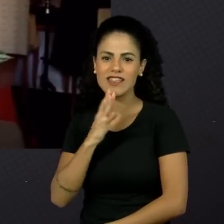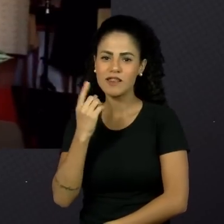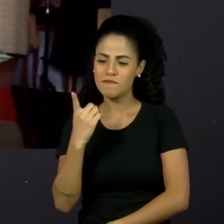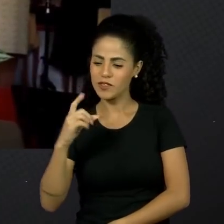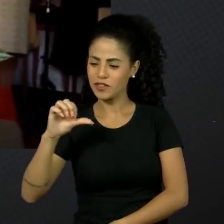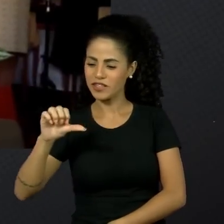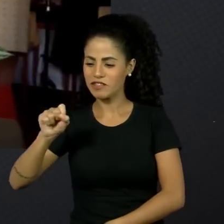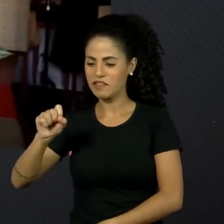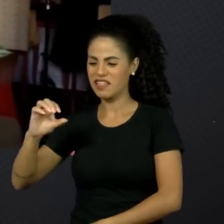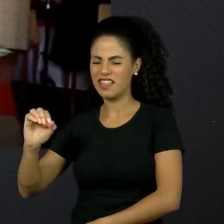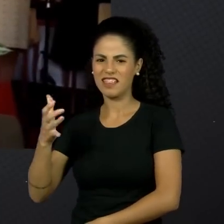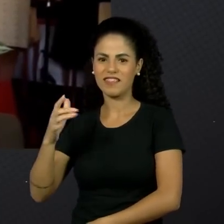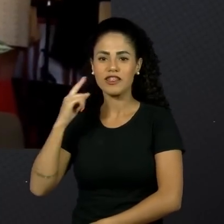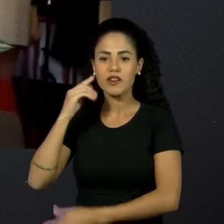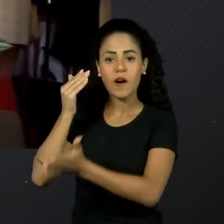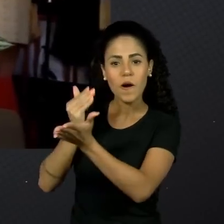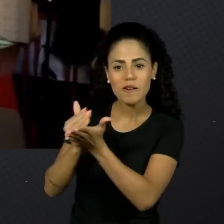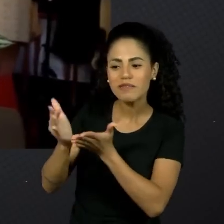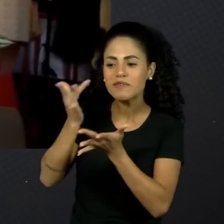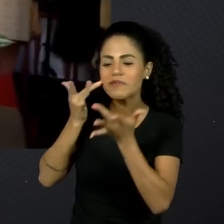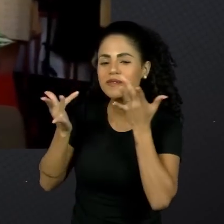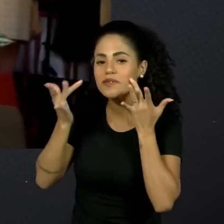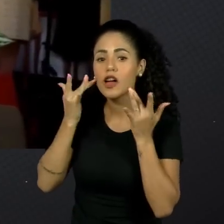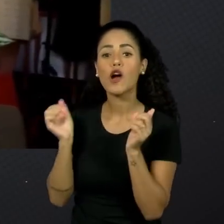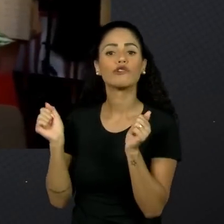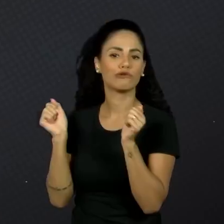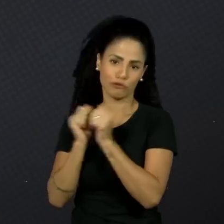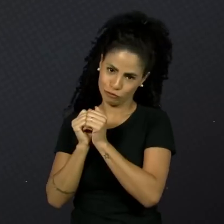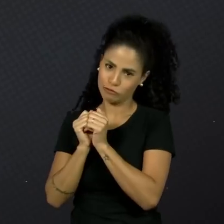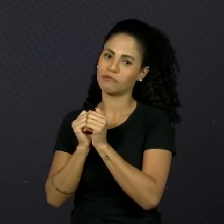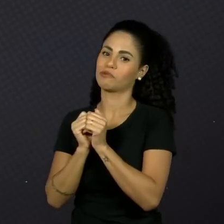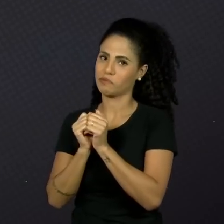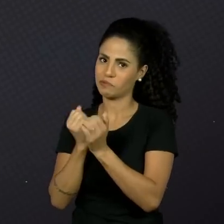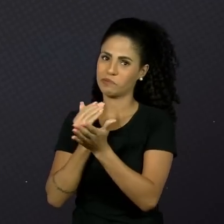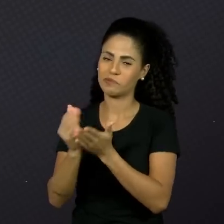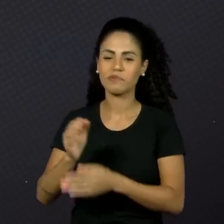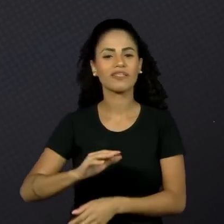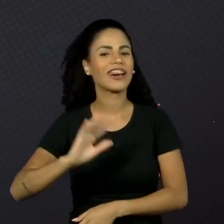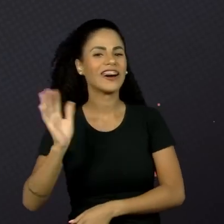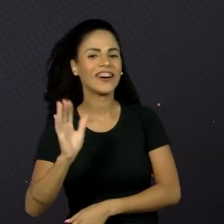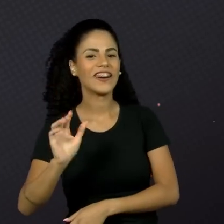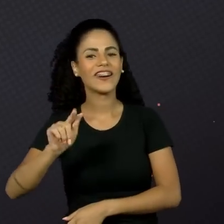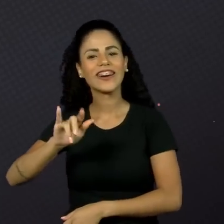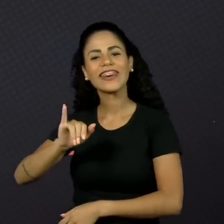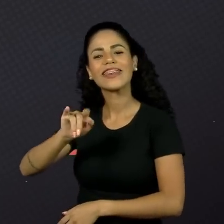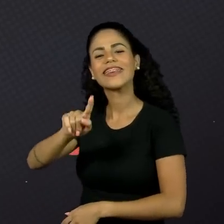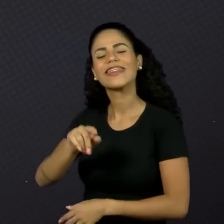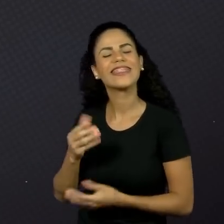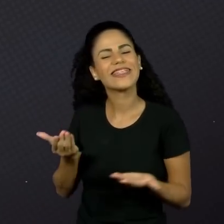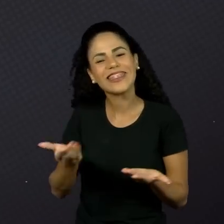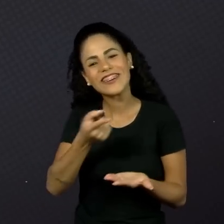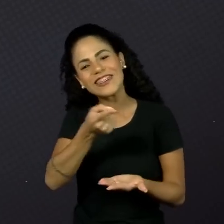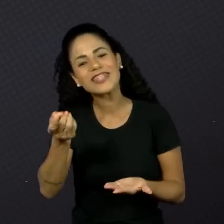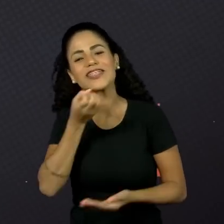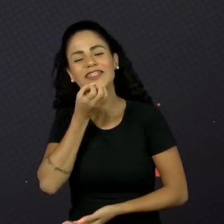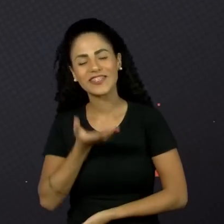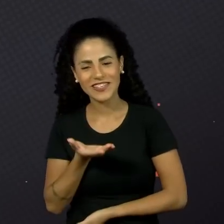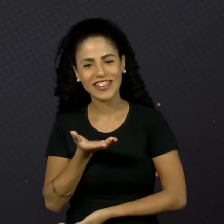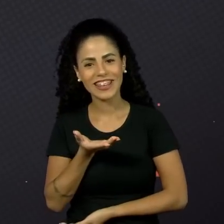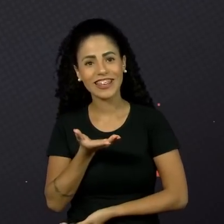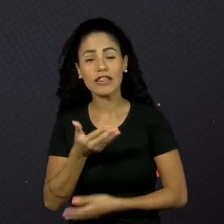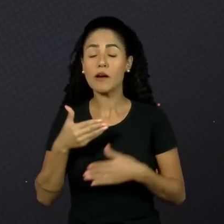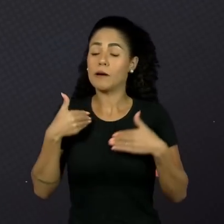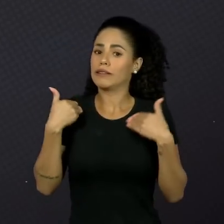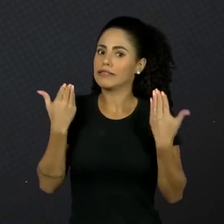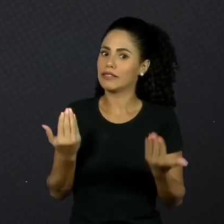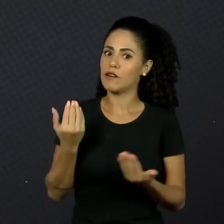80. Começamos a fazer teatro praticamente juntos. E aí, Gui? Tudo bom, lindão? Bom, já